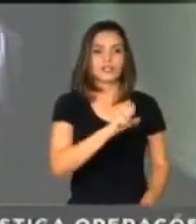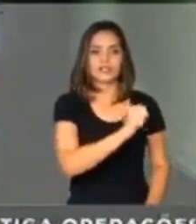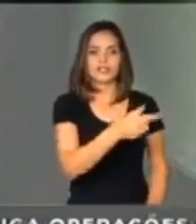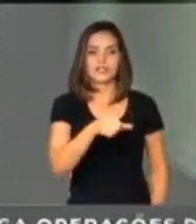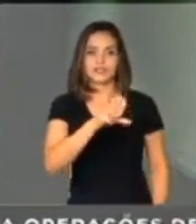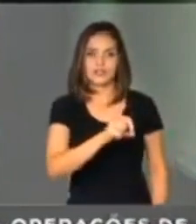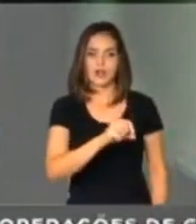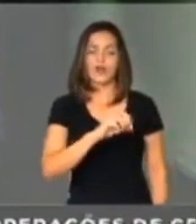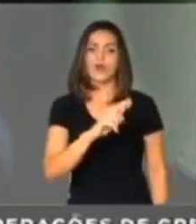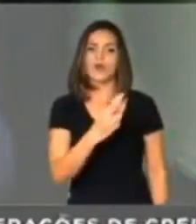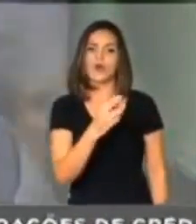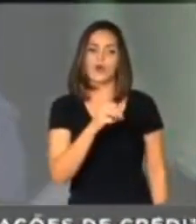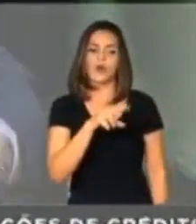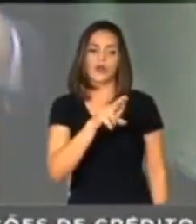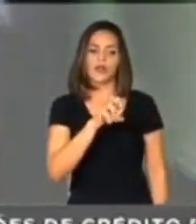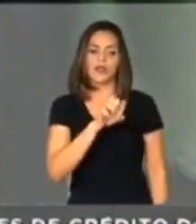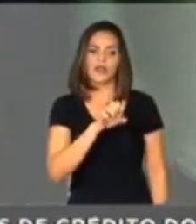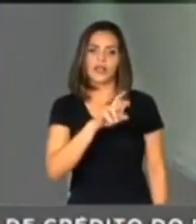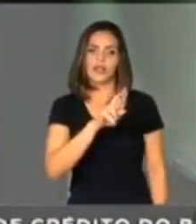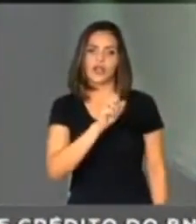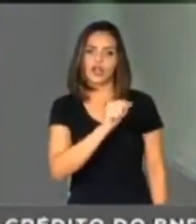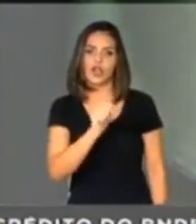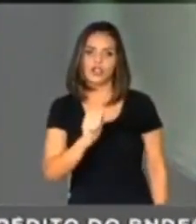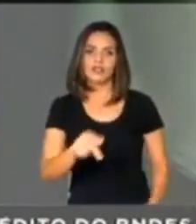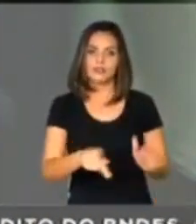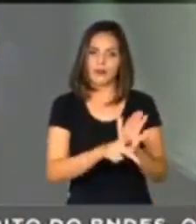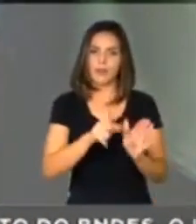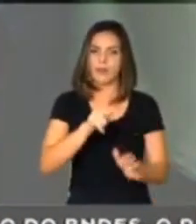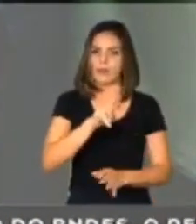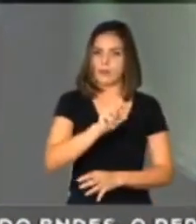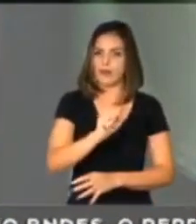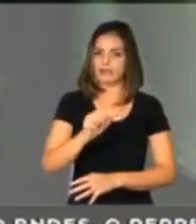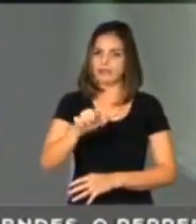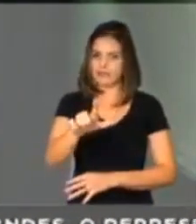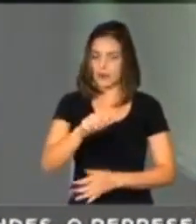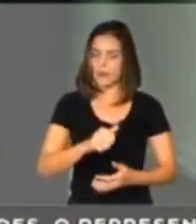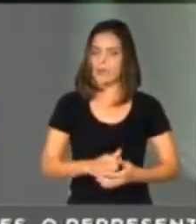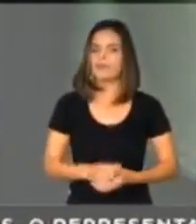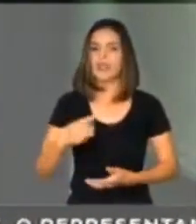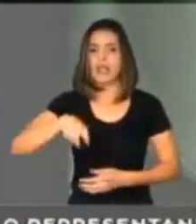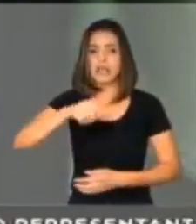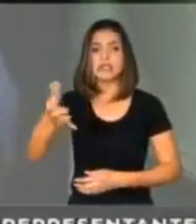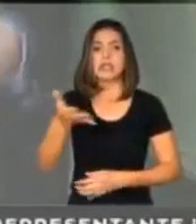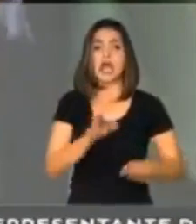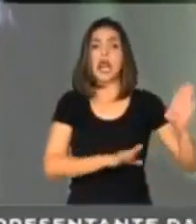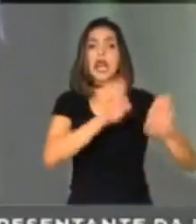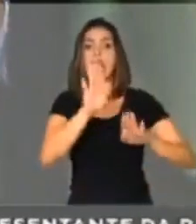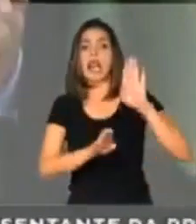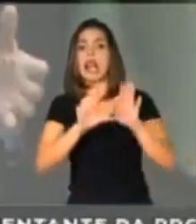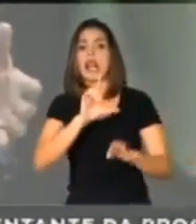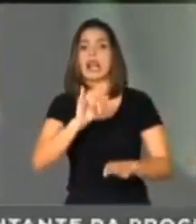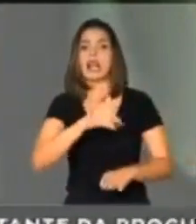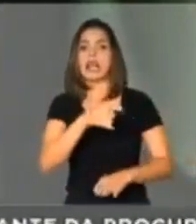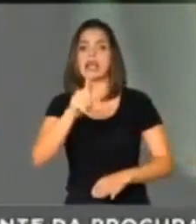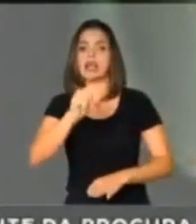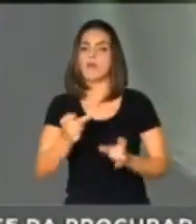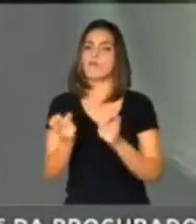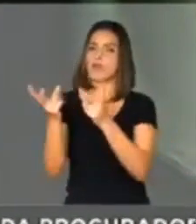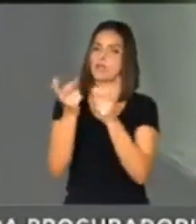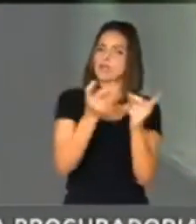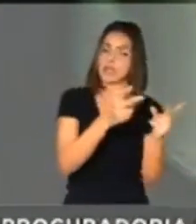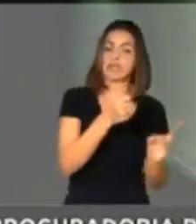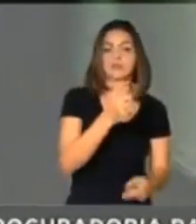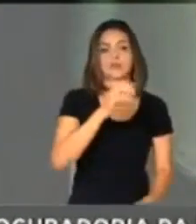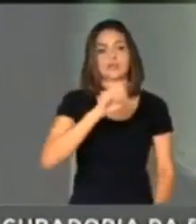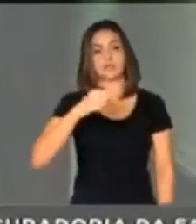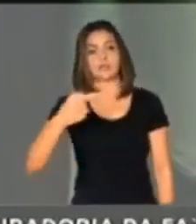pré-sal, que ele pretende leiloar contrariamente à soberania nacional, mas serão 107